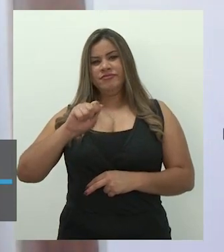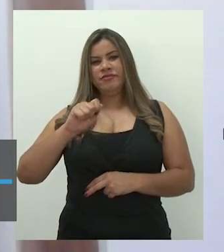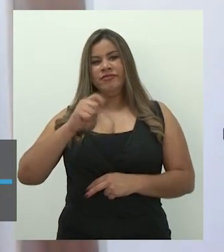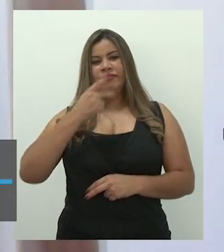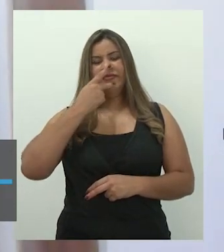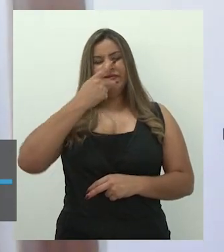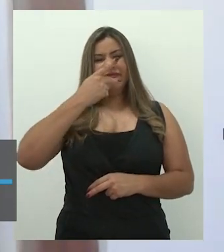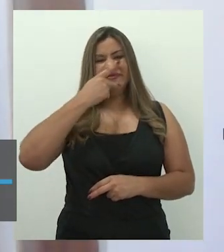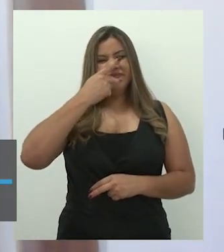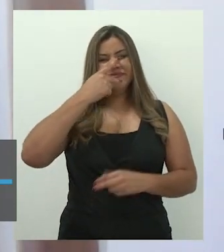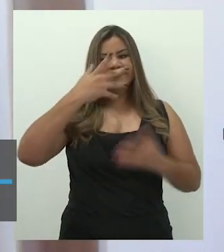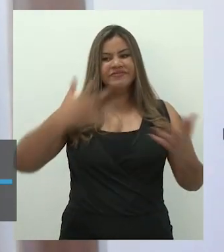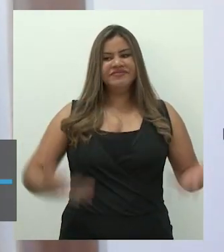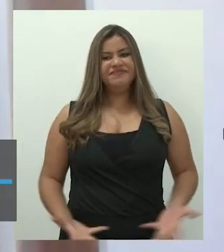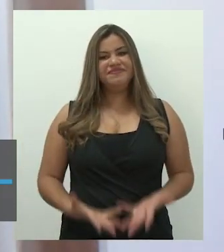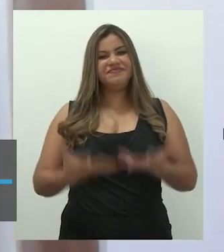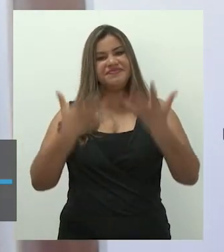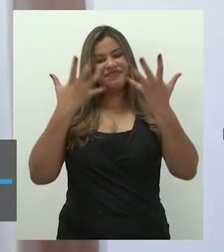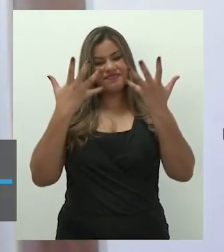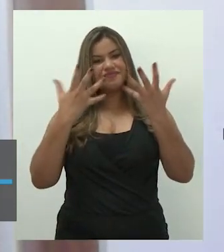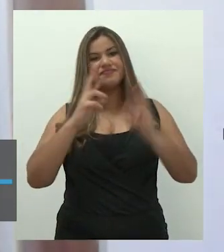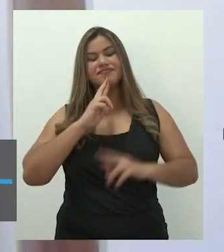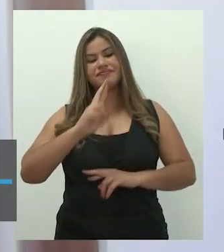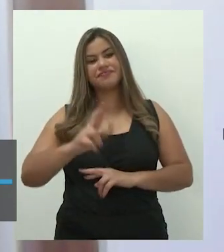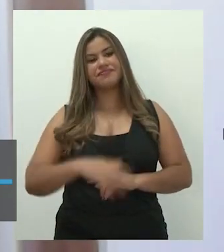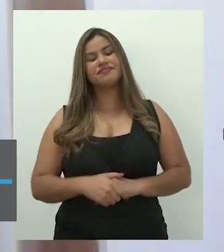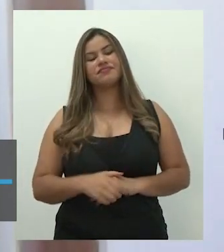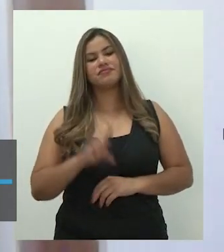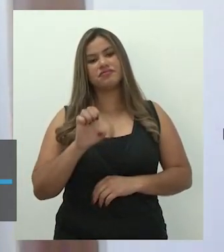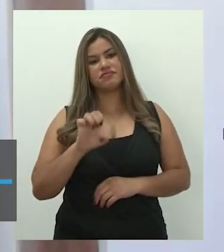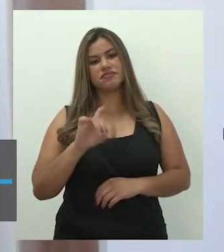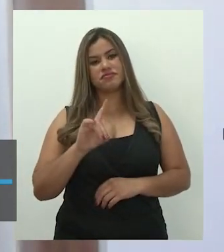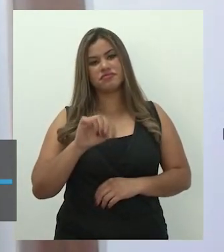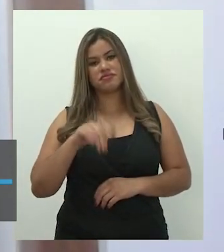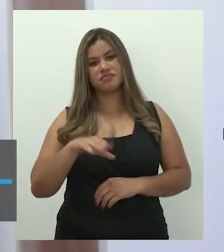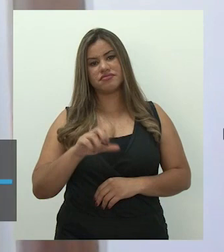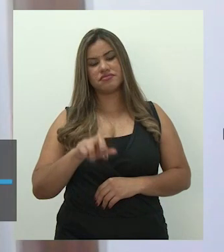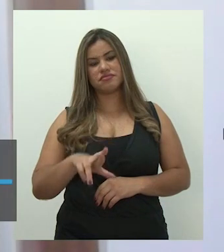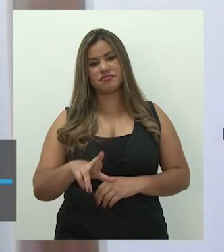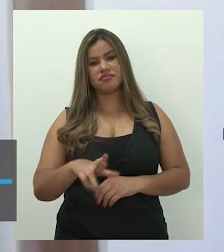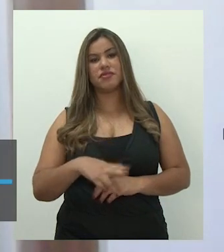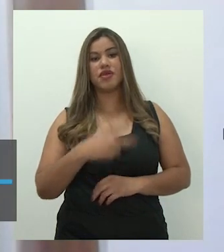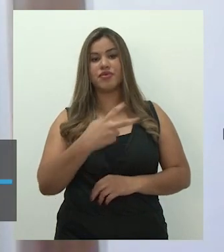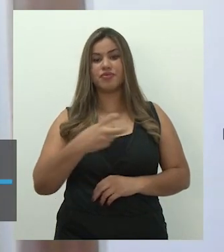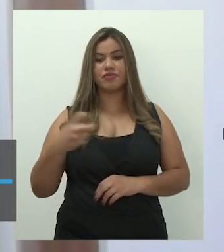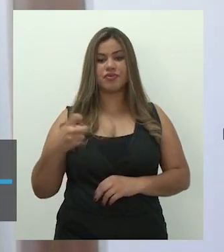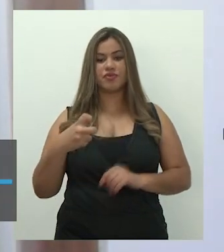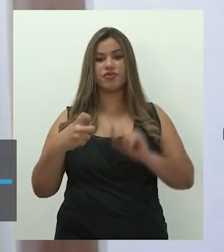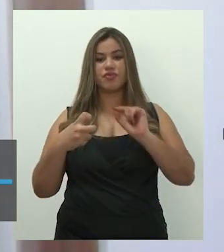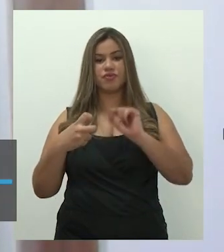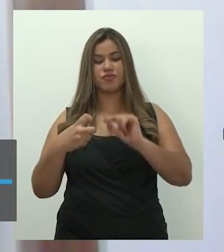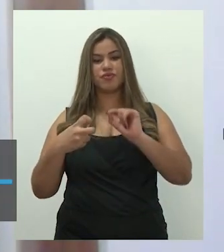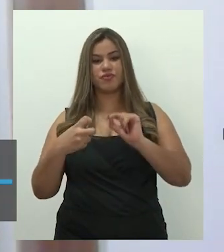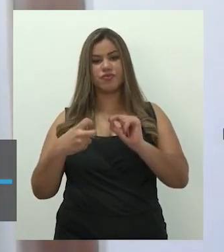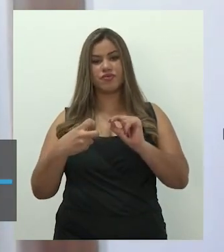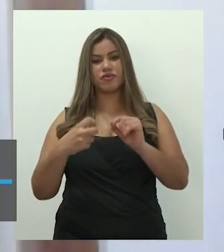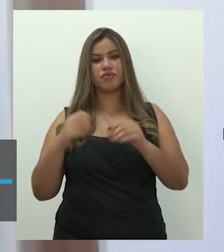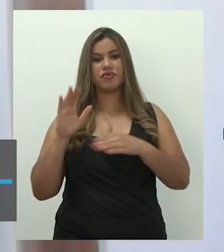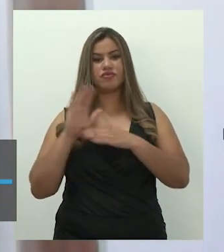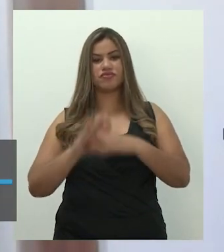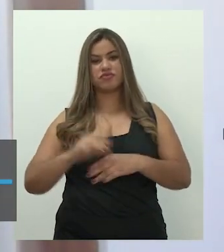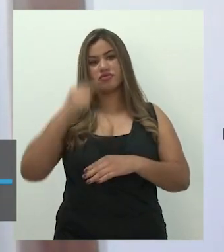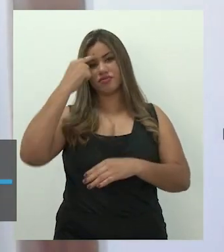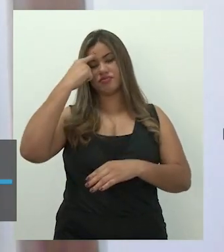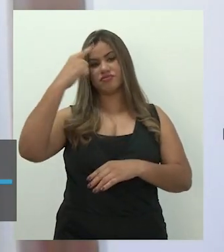as respostas. O professor Edmar nos confirma que o sinal de igual serve para a construção do